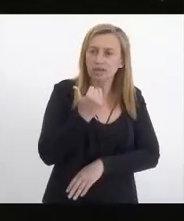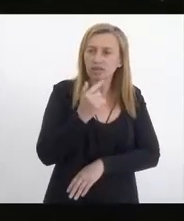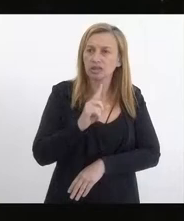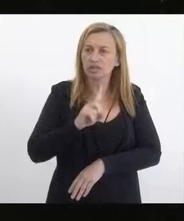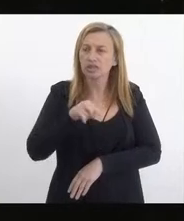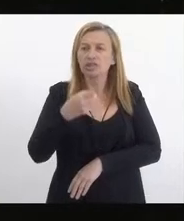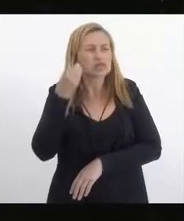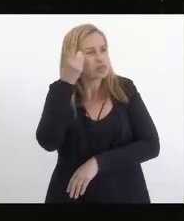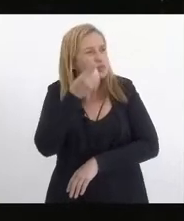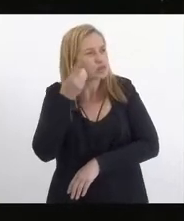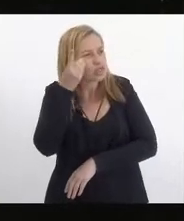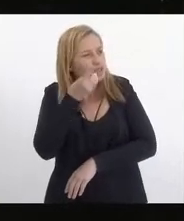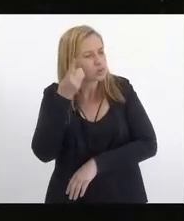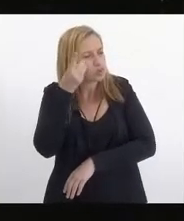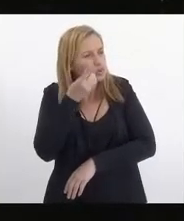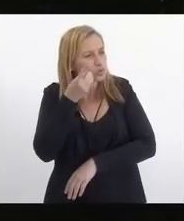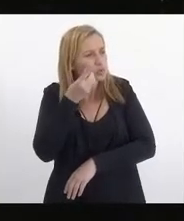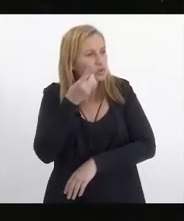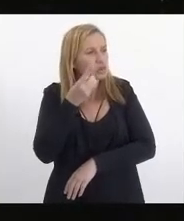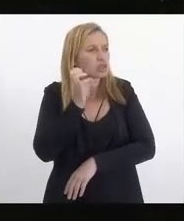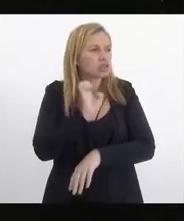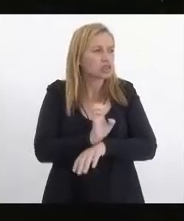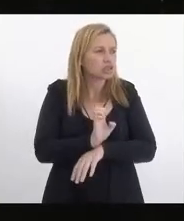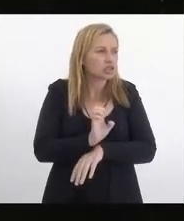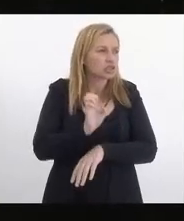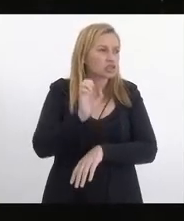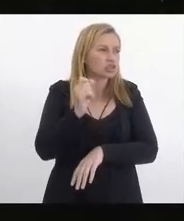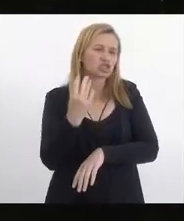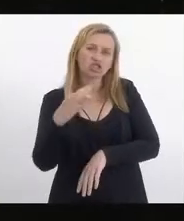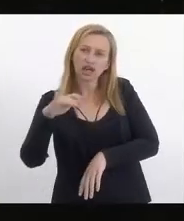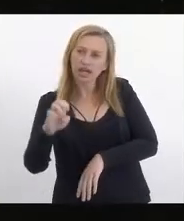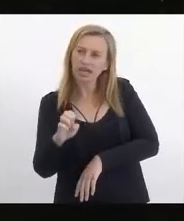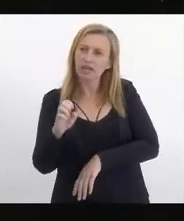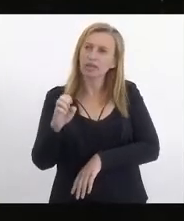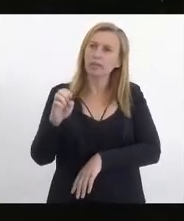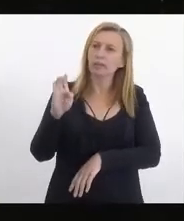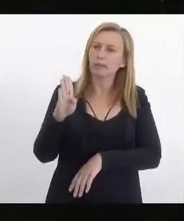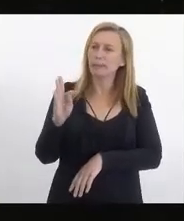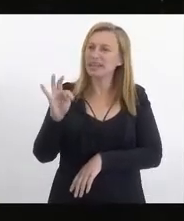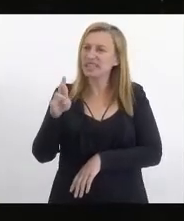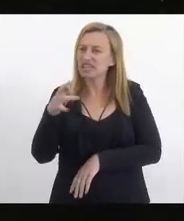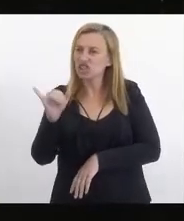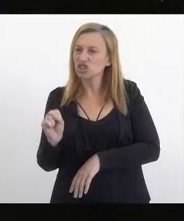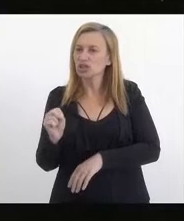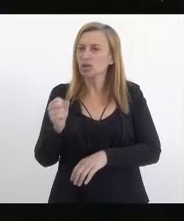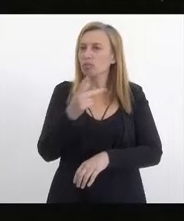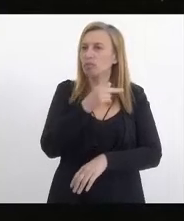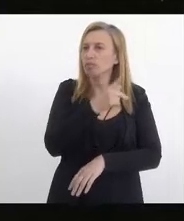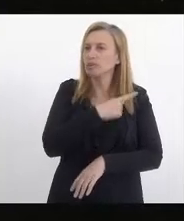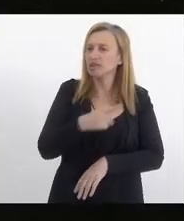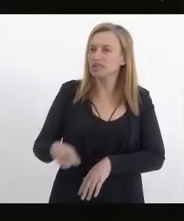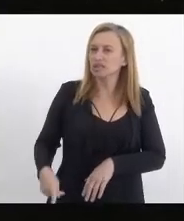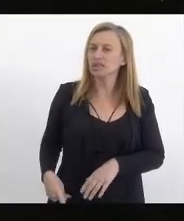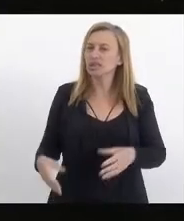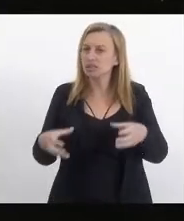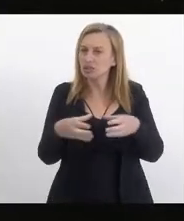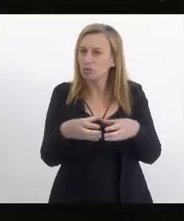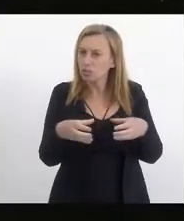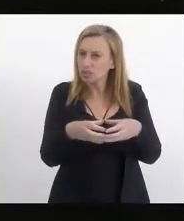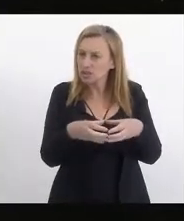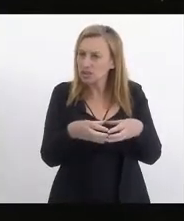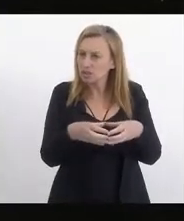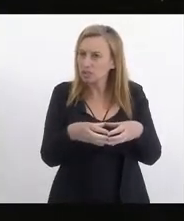do deputado estadual Charles Batista, que é o presidente dessa